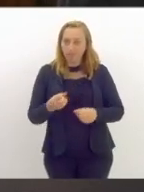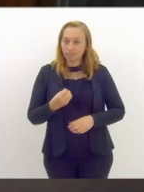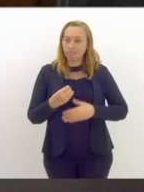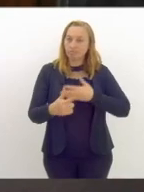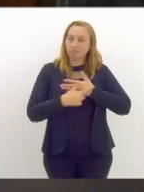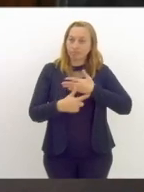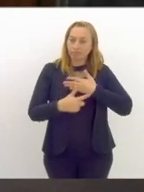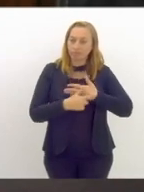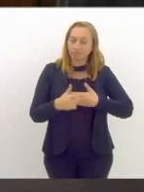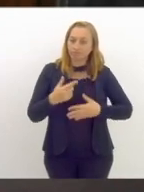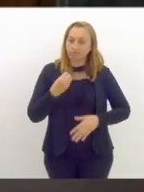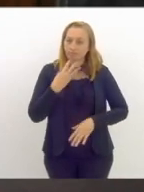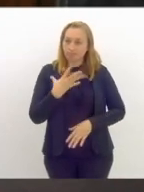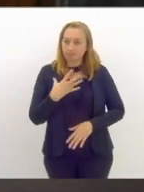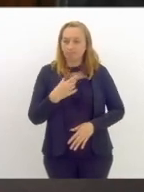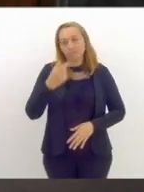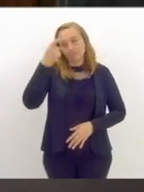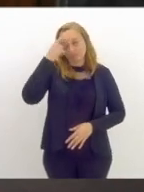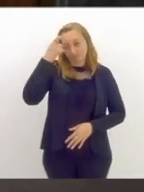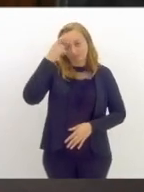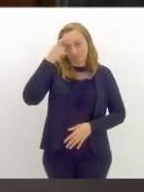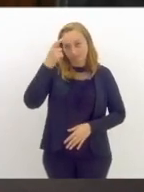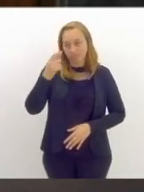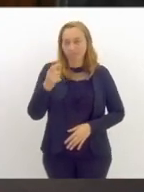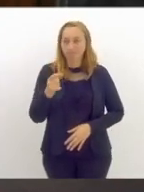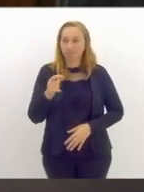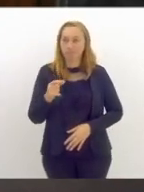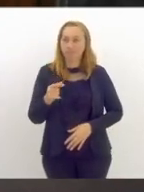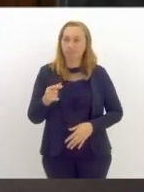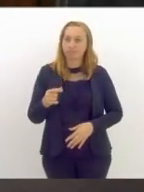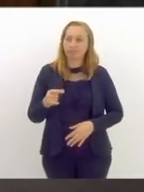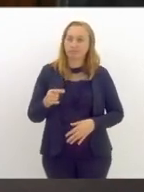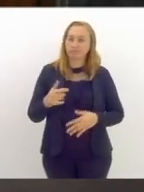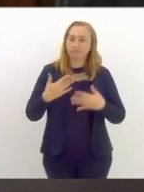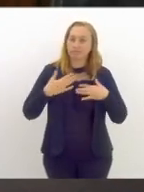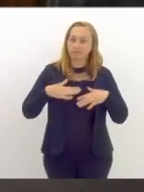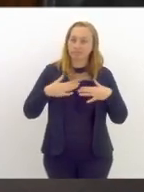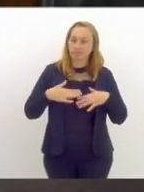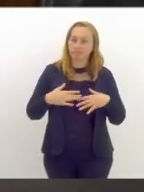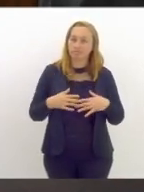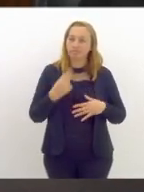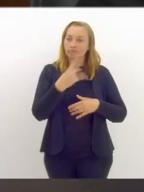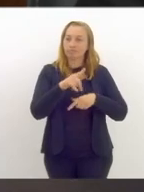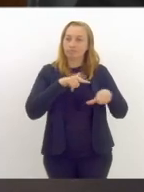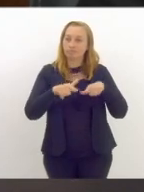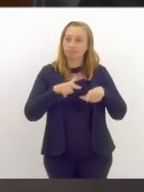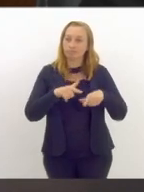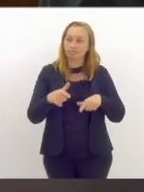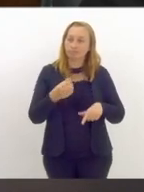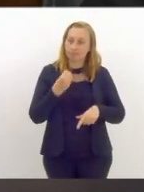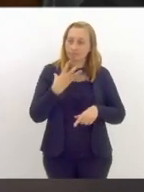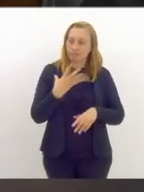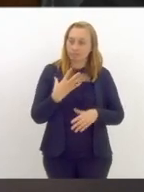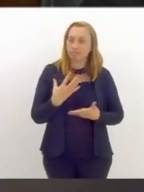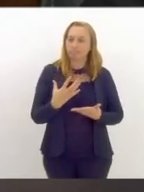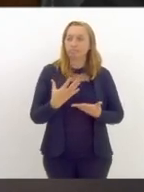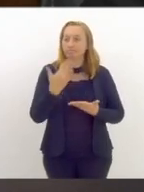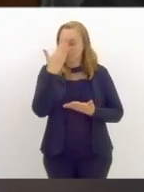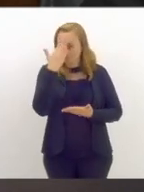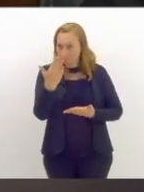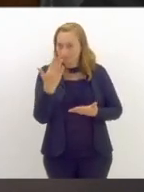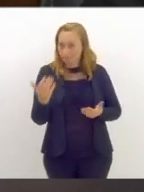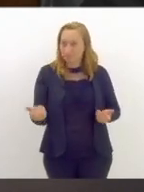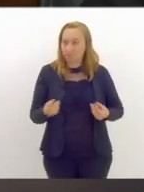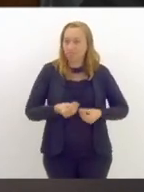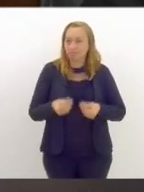papel e saia com a consciência tranquila, né, de que o seu trabalho foi bem feito e muito obrigada por ter